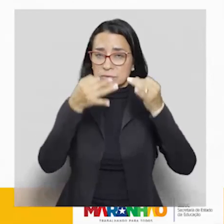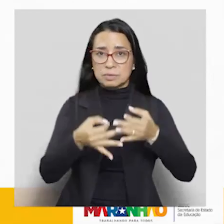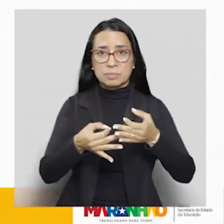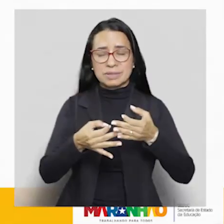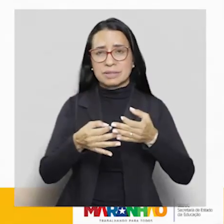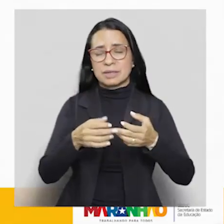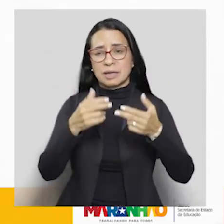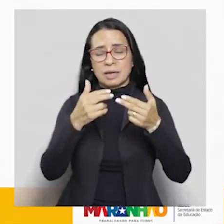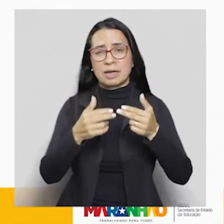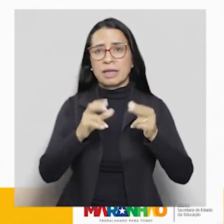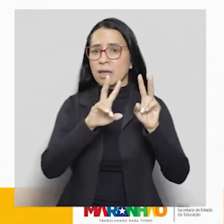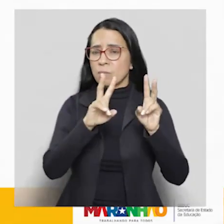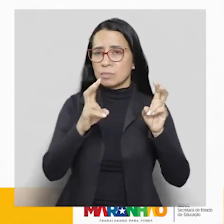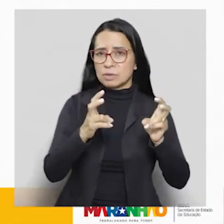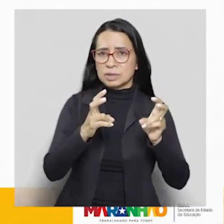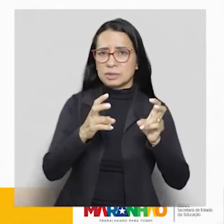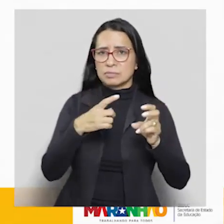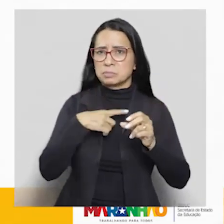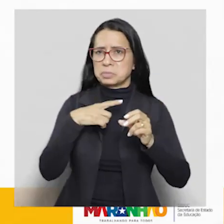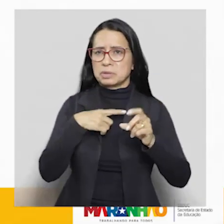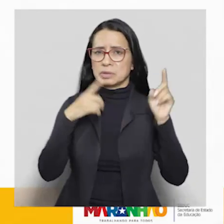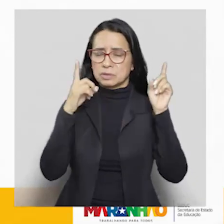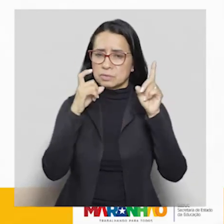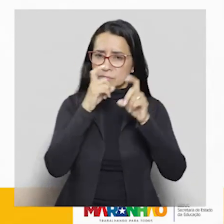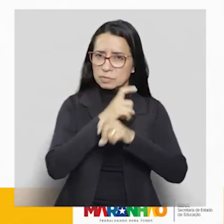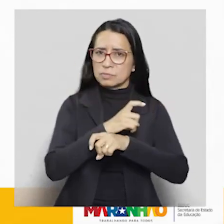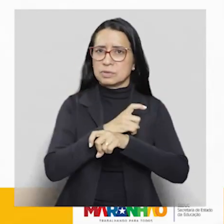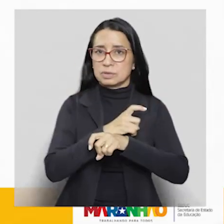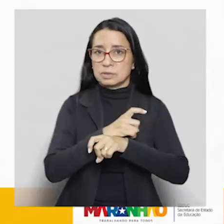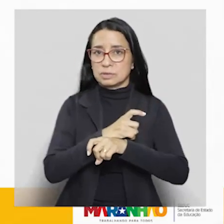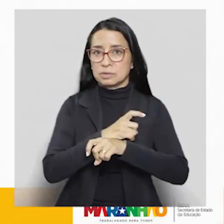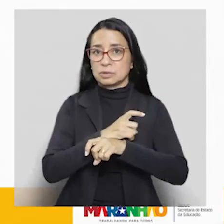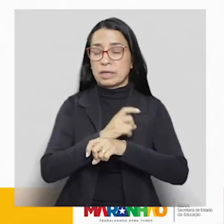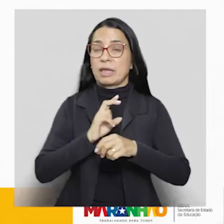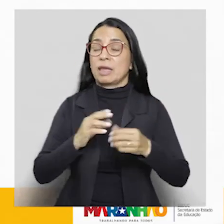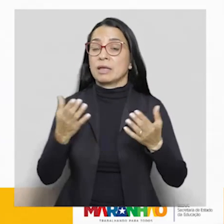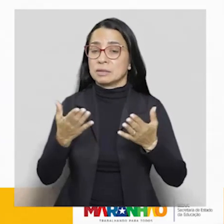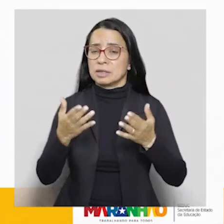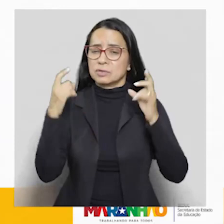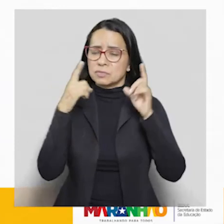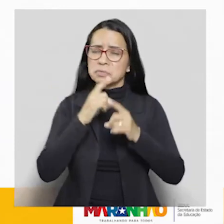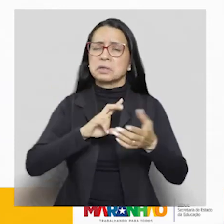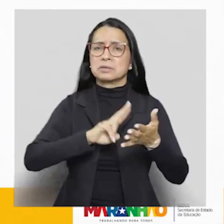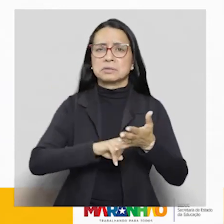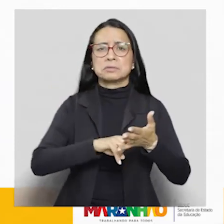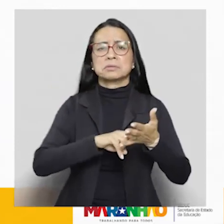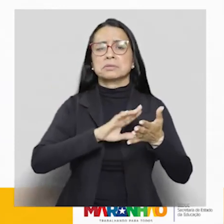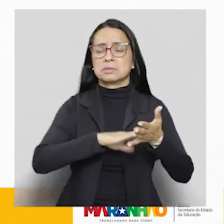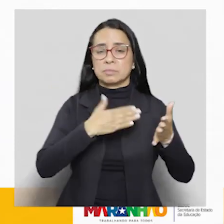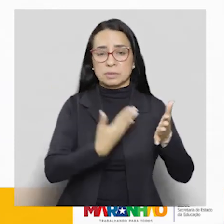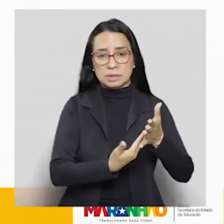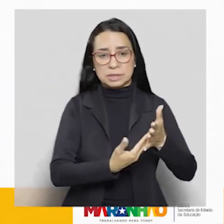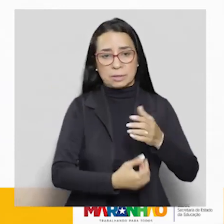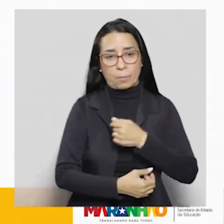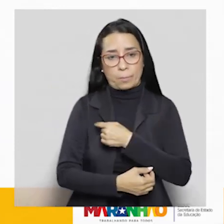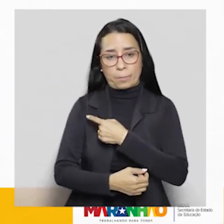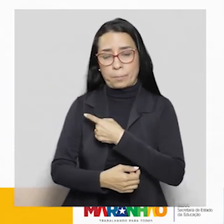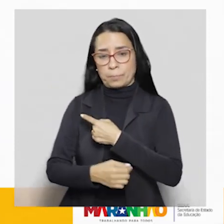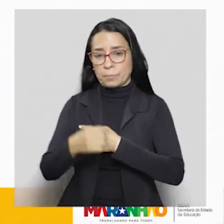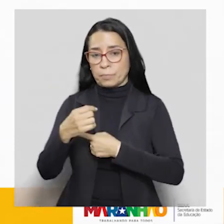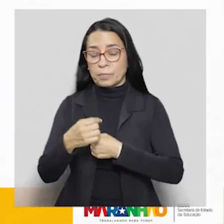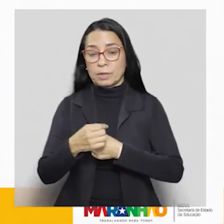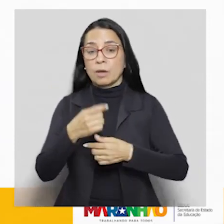porque há uma dificuldade muito grande de interpretação. Então vamos lá. Enem 2019, texto